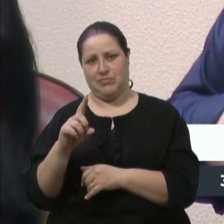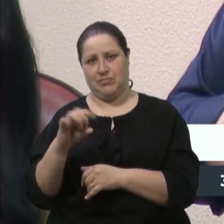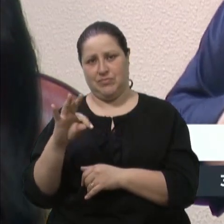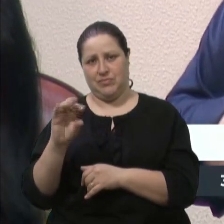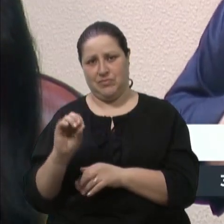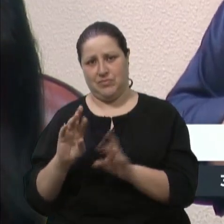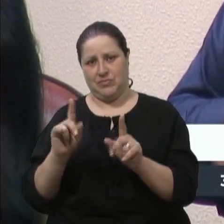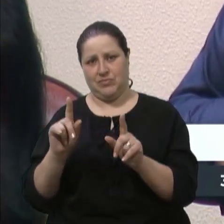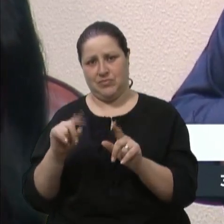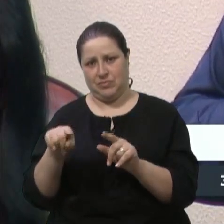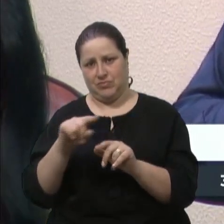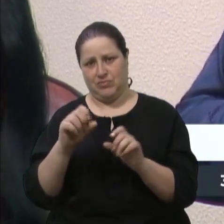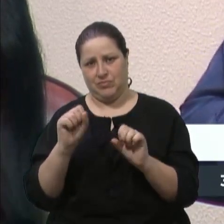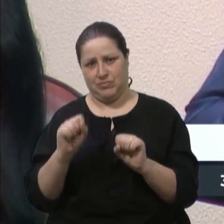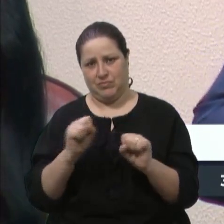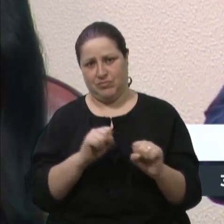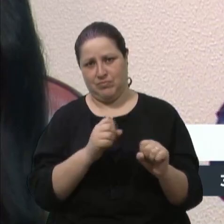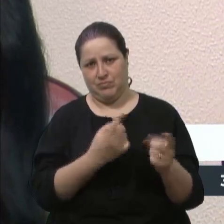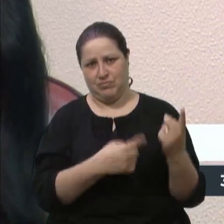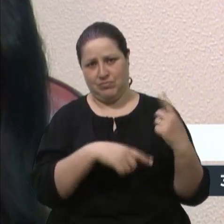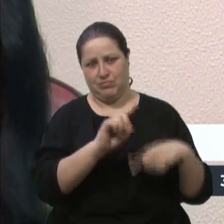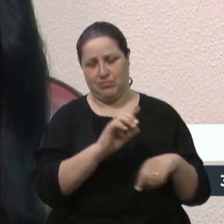Esse será